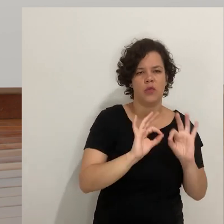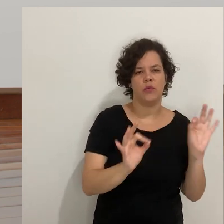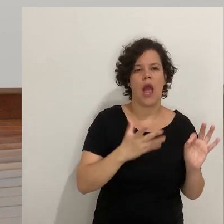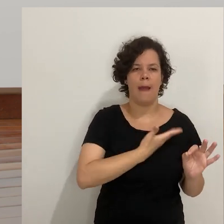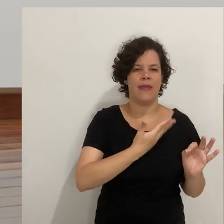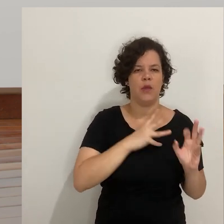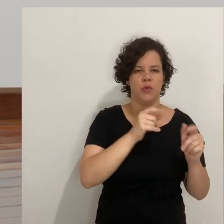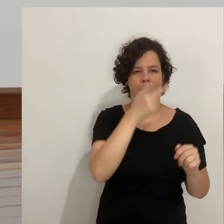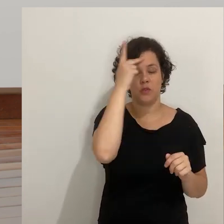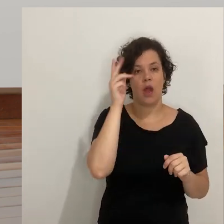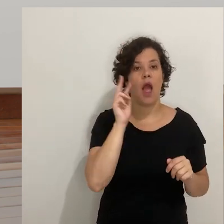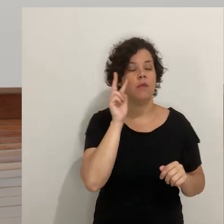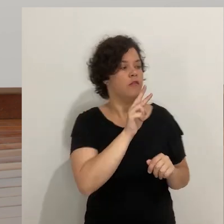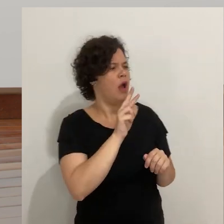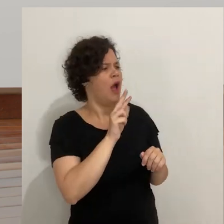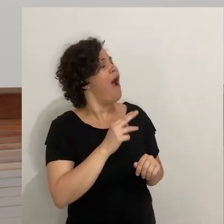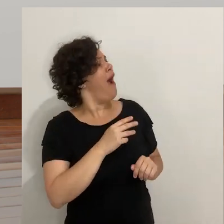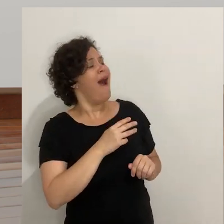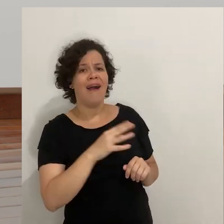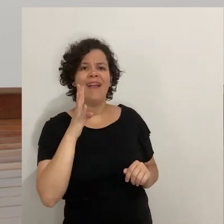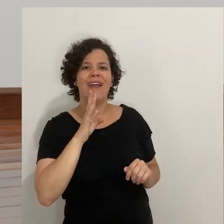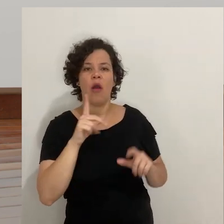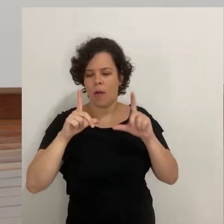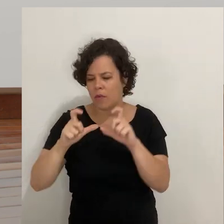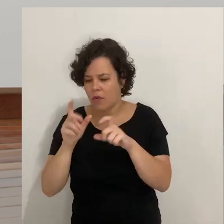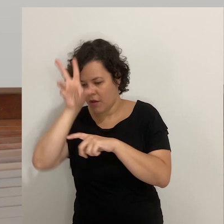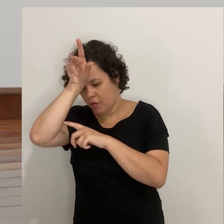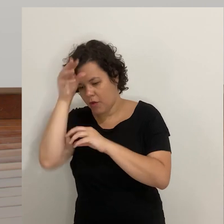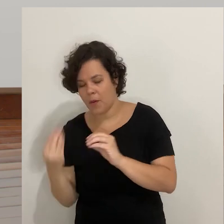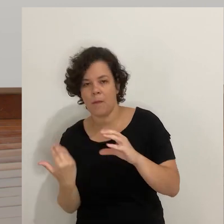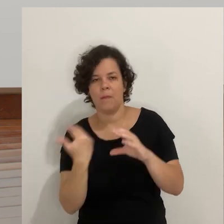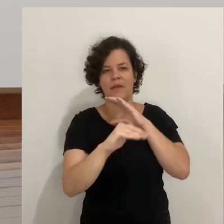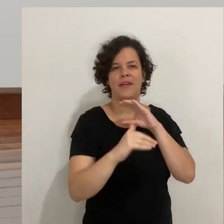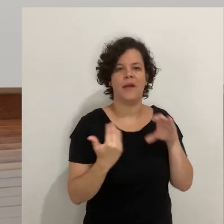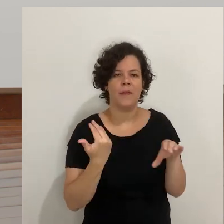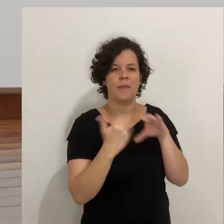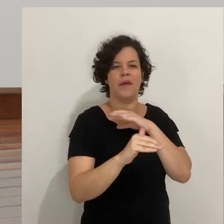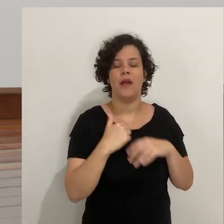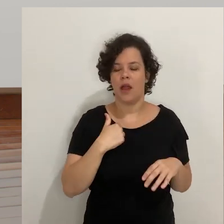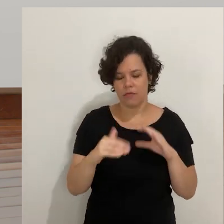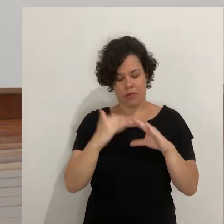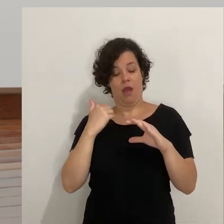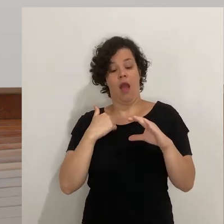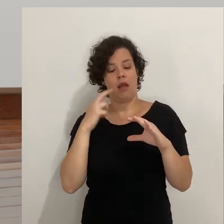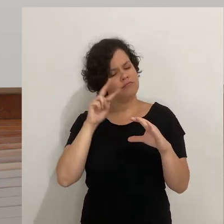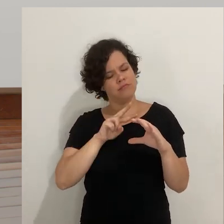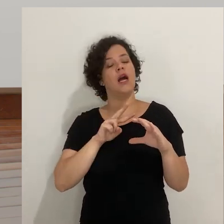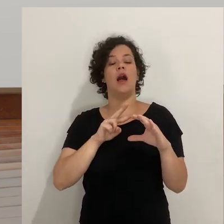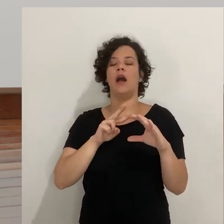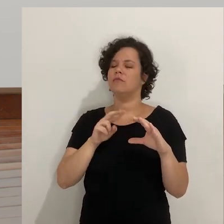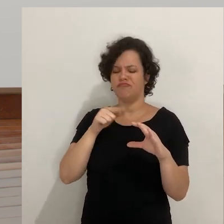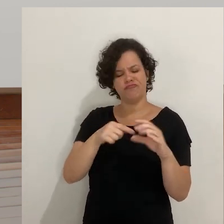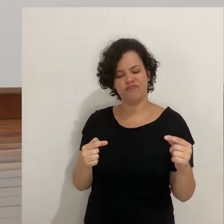com as pessoas, com os amigos, e eles acharam interessante e começaram a me mandar insetos. Então eu fui unindo esses insetos que eu